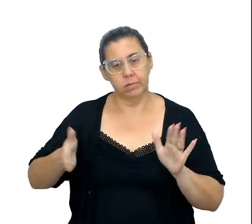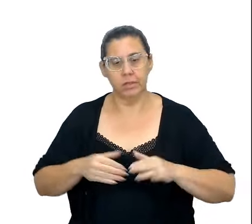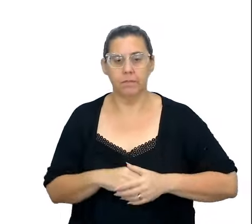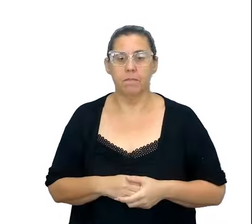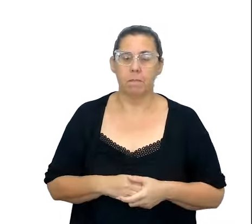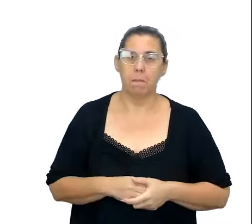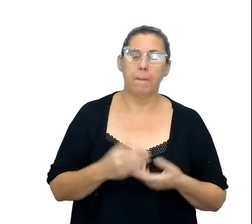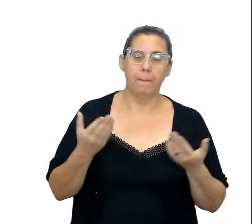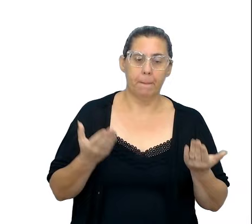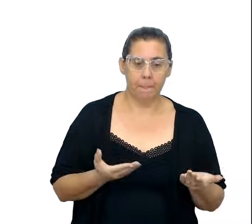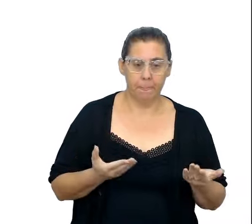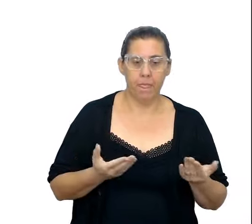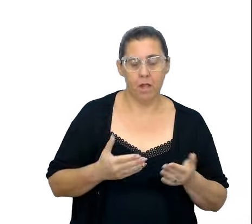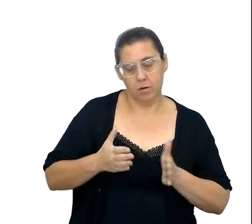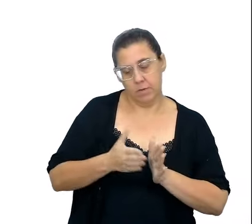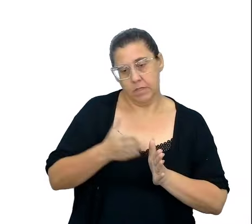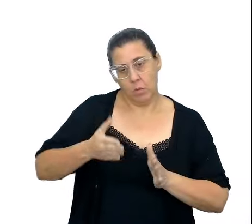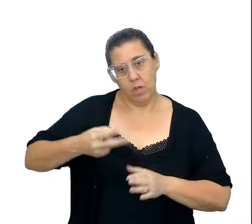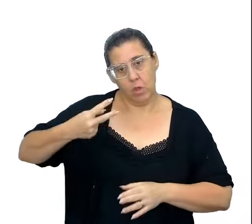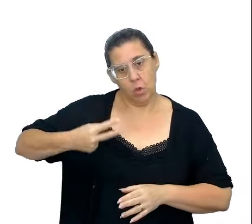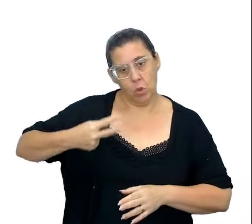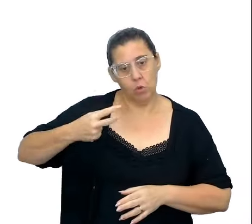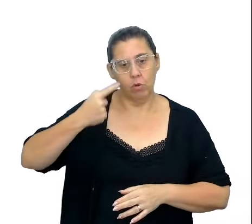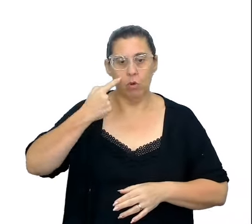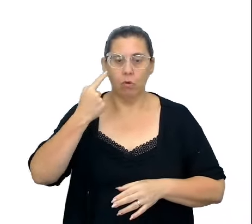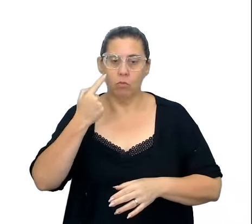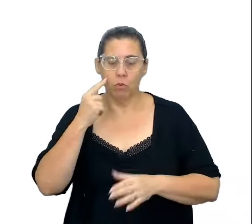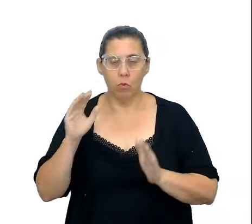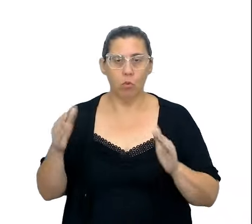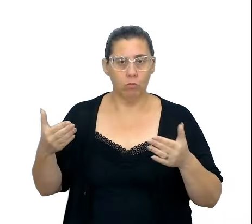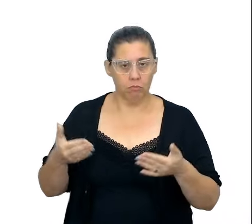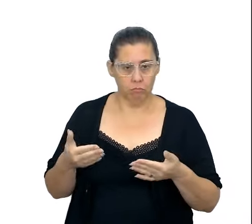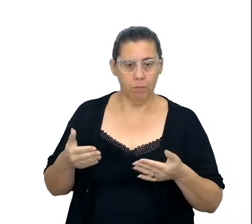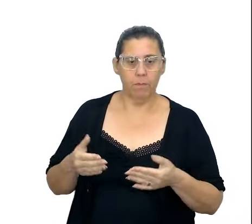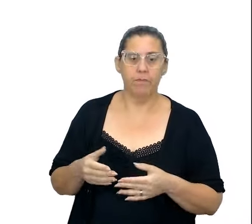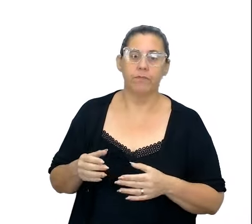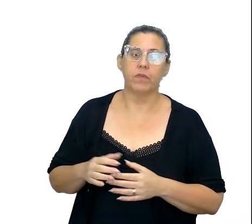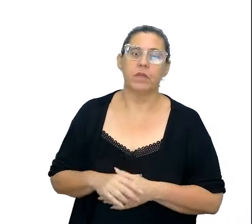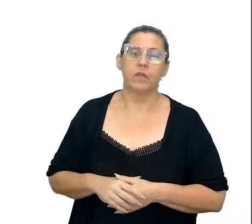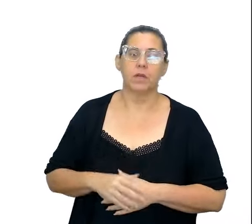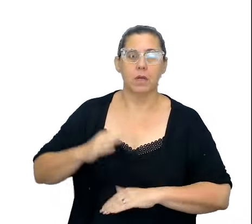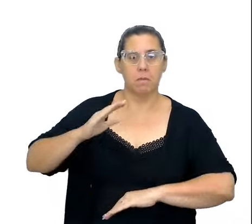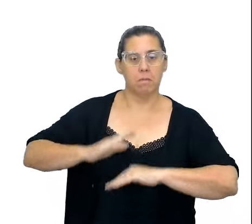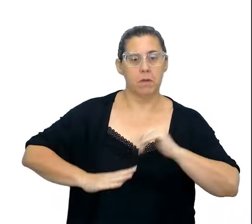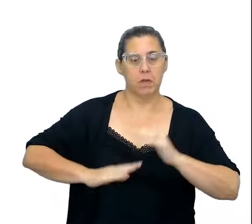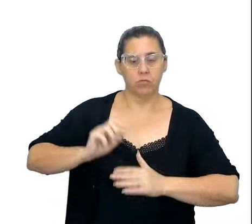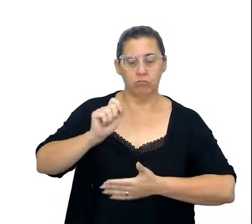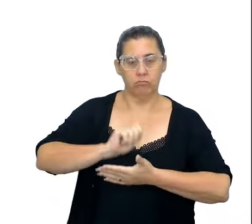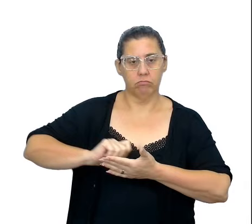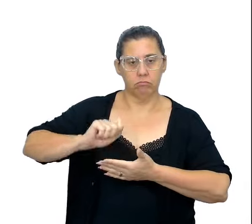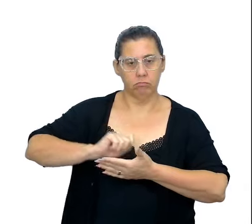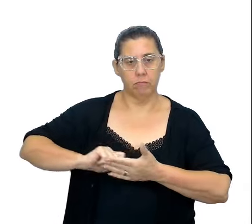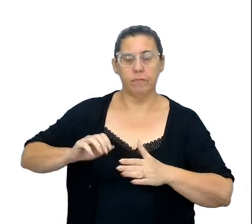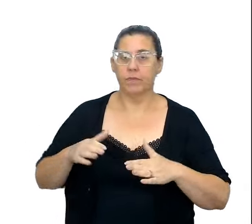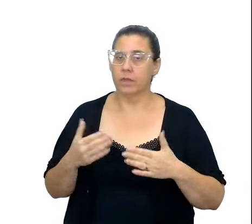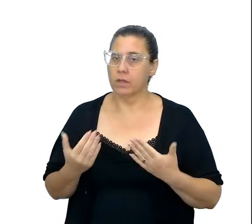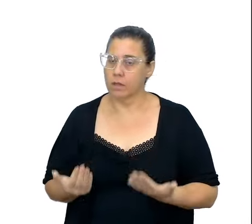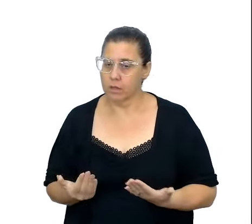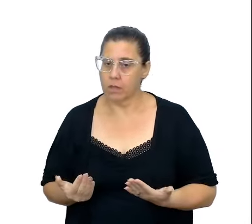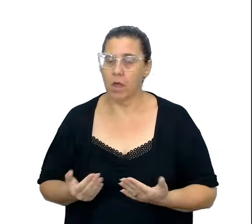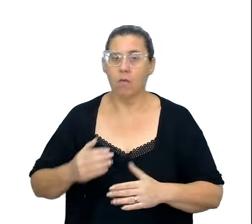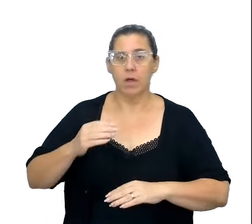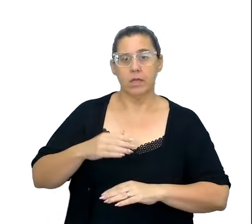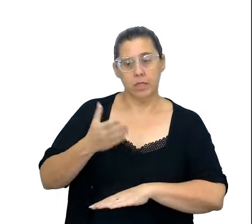Aí a gente vai analisar a sequência 2, tendo como tema central o letramento, com enfoque em práticas de escrita. Então, vamos focar